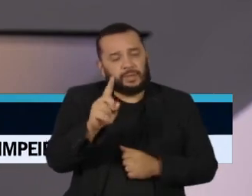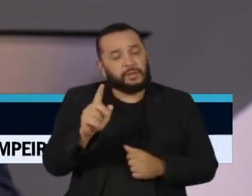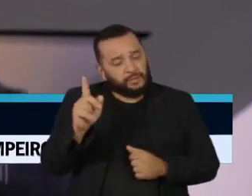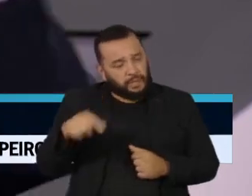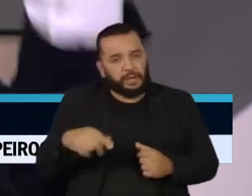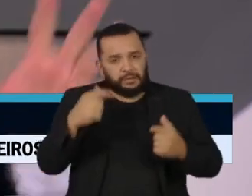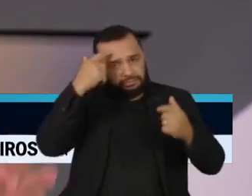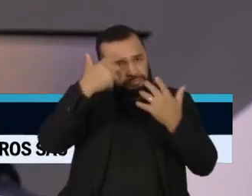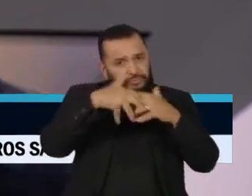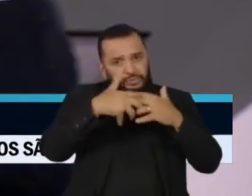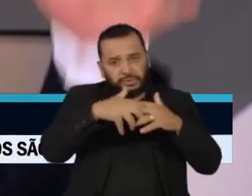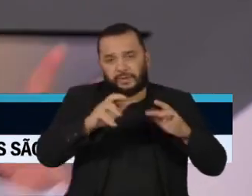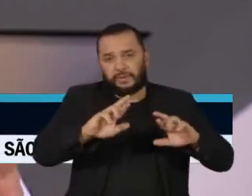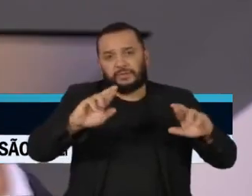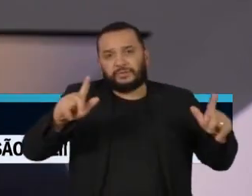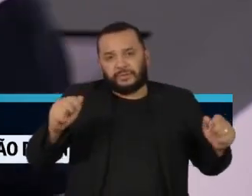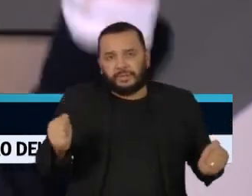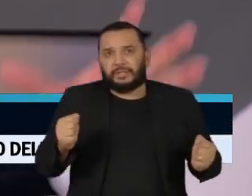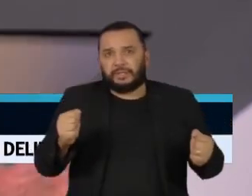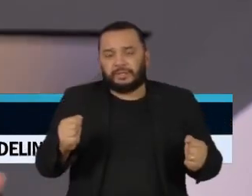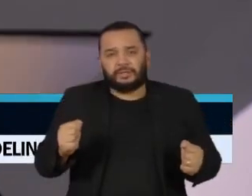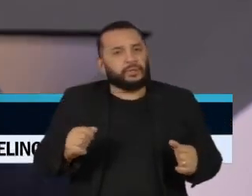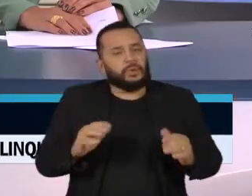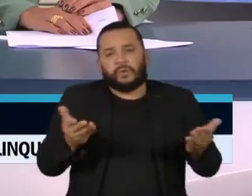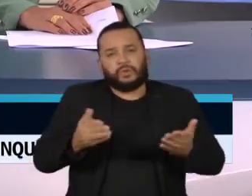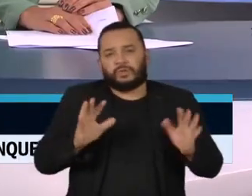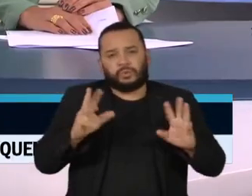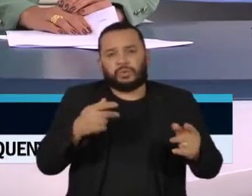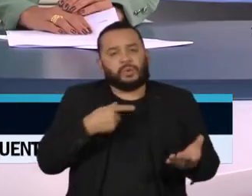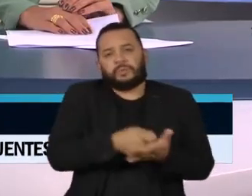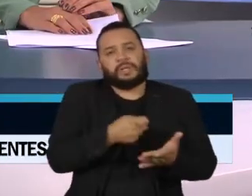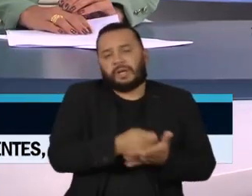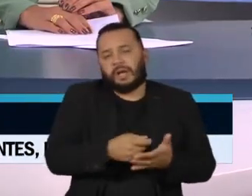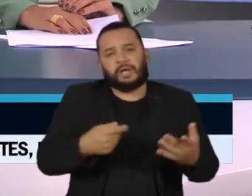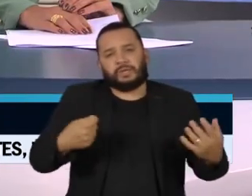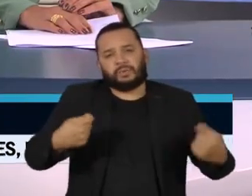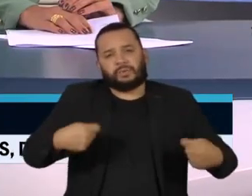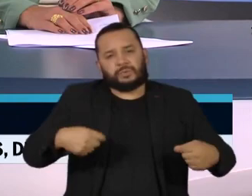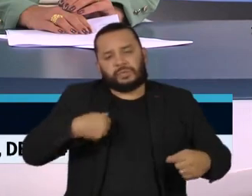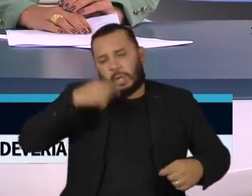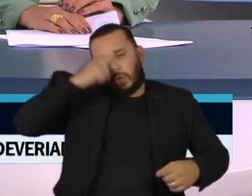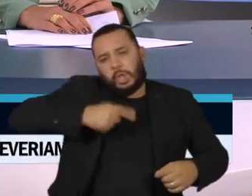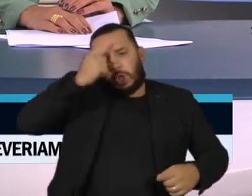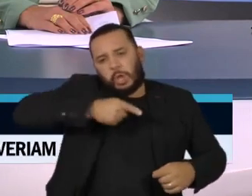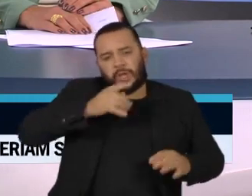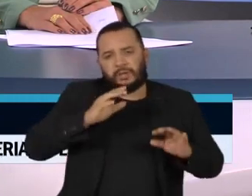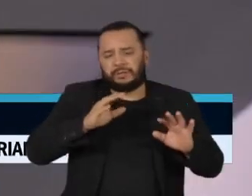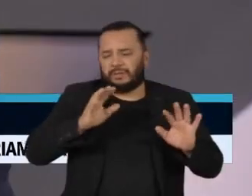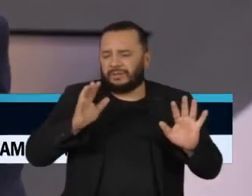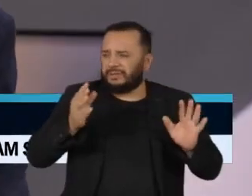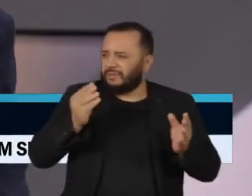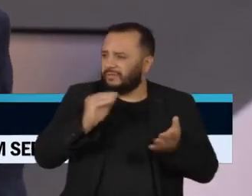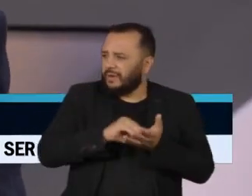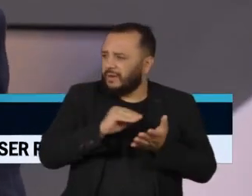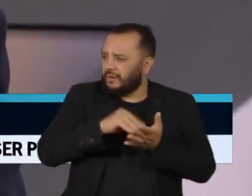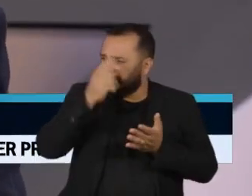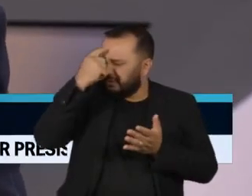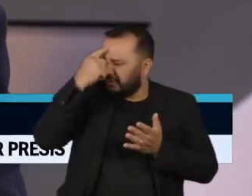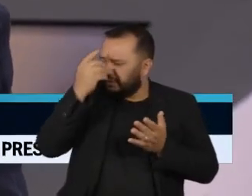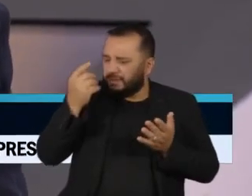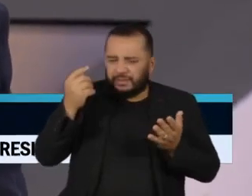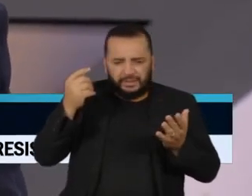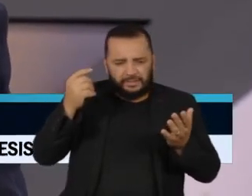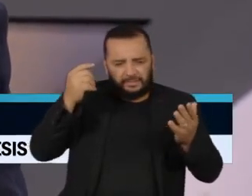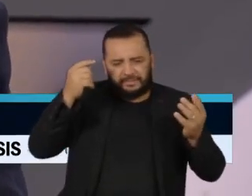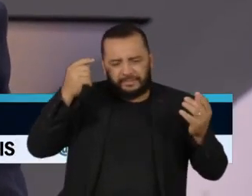questão... Hoje em dia tudo vira imperativo, tudo é obrigado, tudo é demandado e às vezes você não tem nem tempo de pensar, né? Mas não